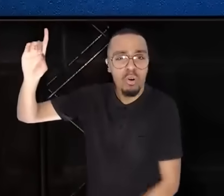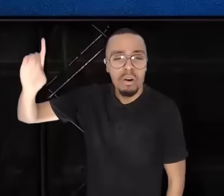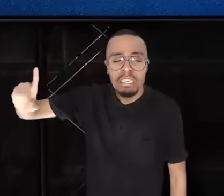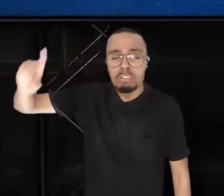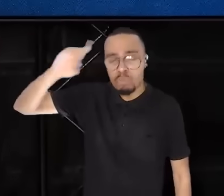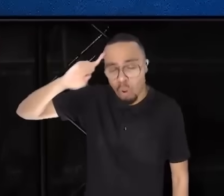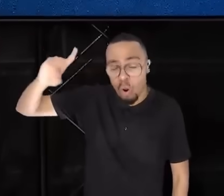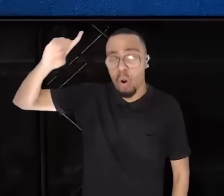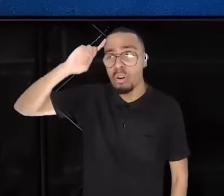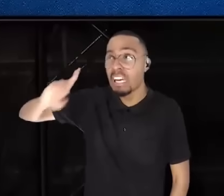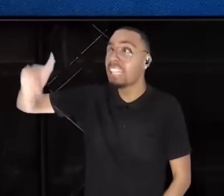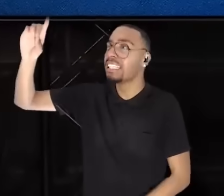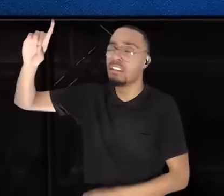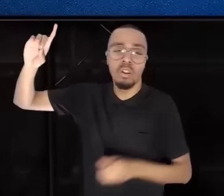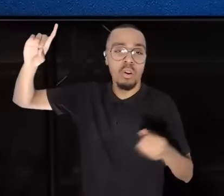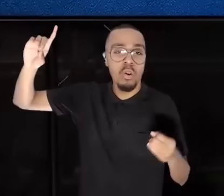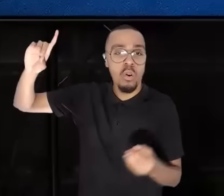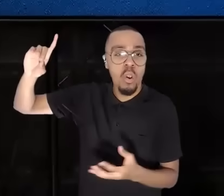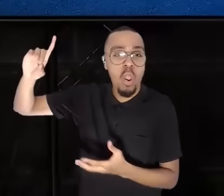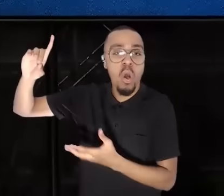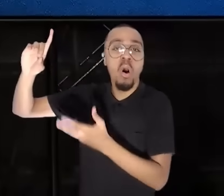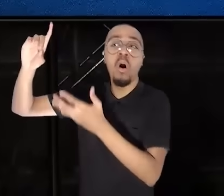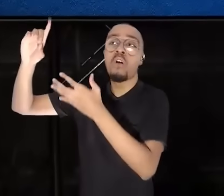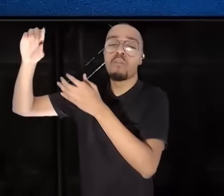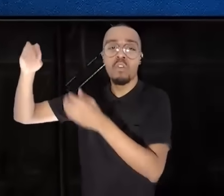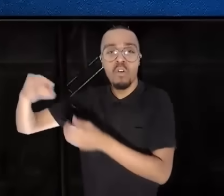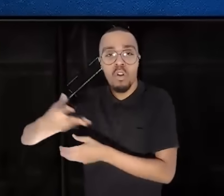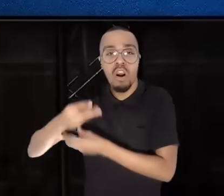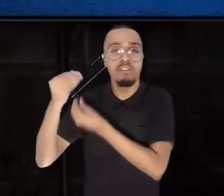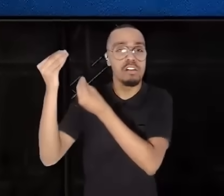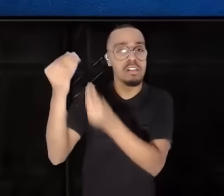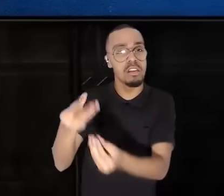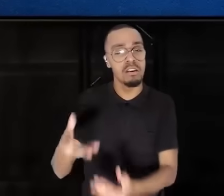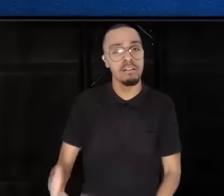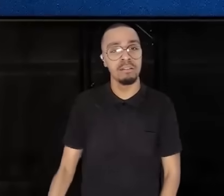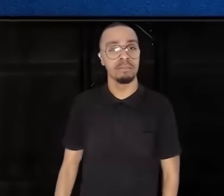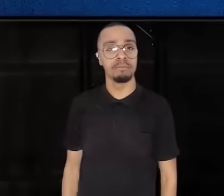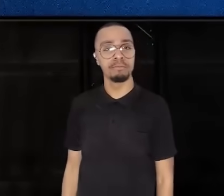eu sou novo, para cada dia.